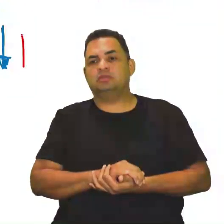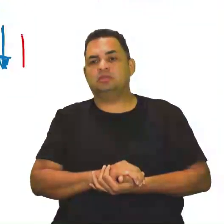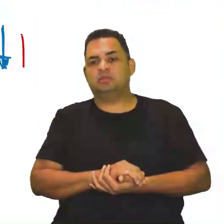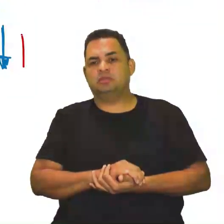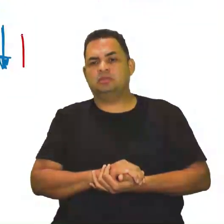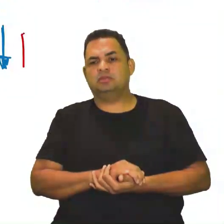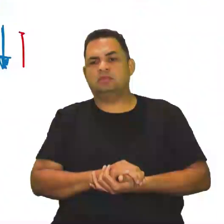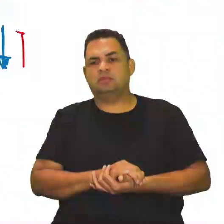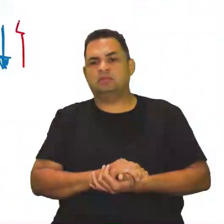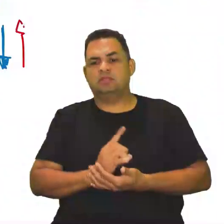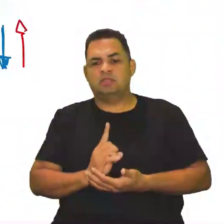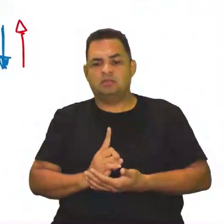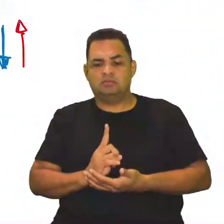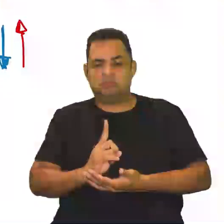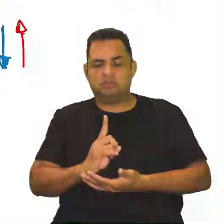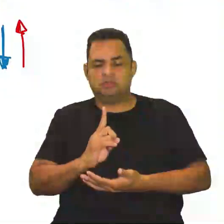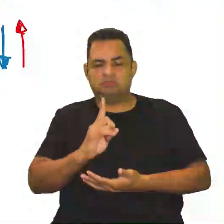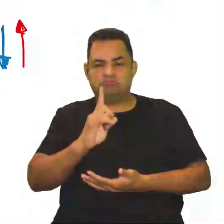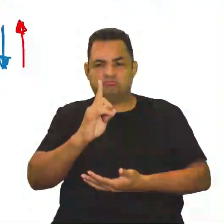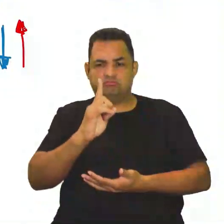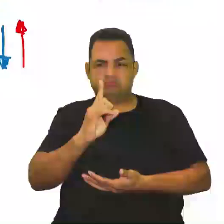aumentando a tensão,